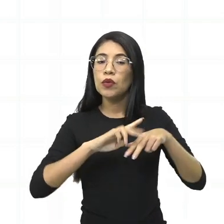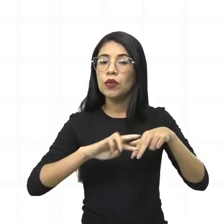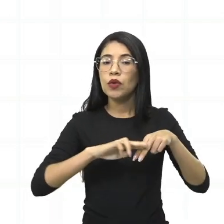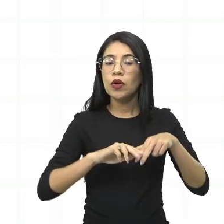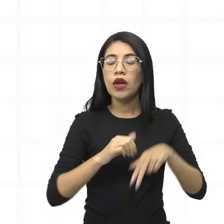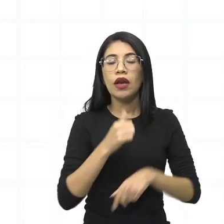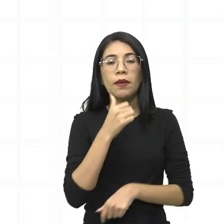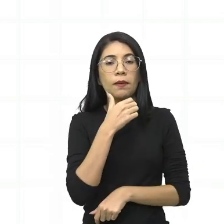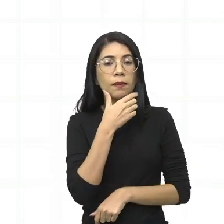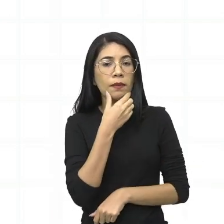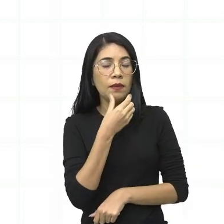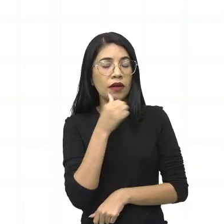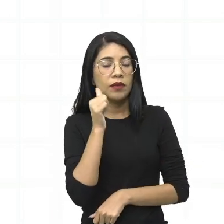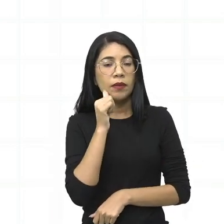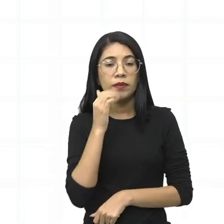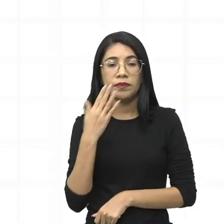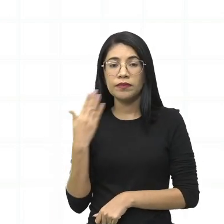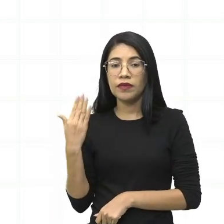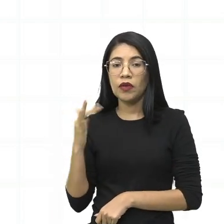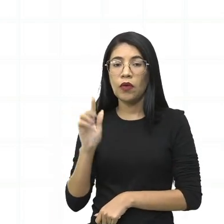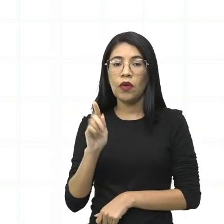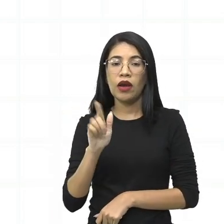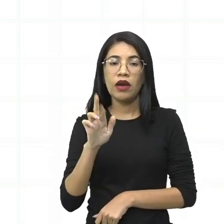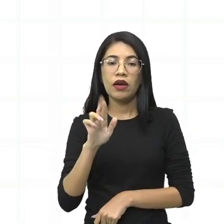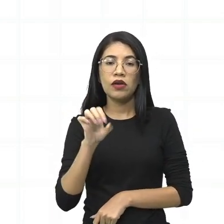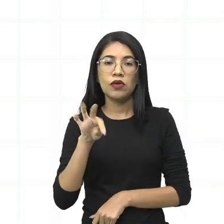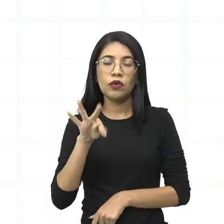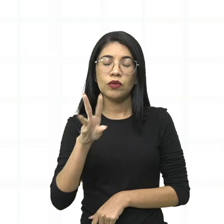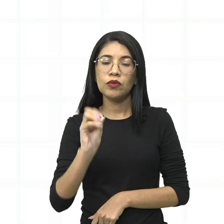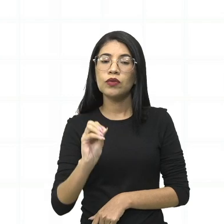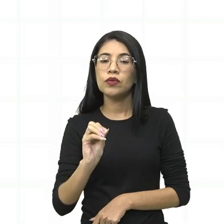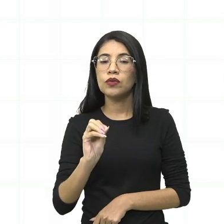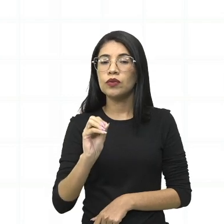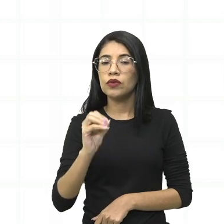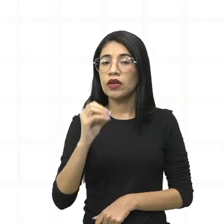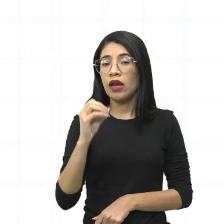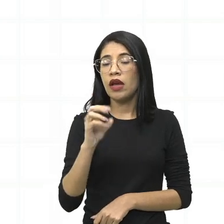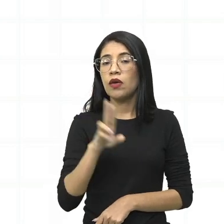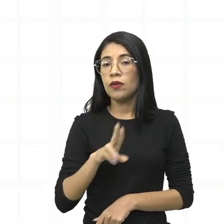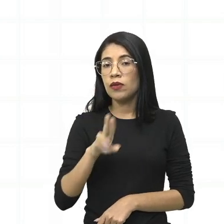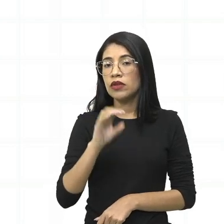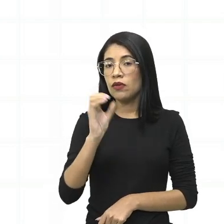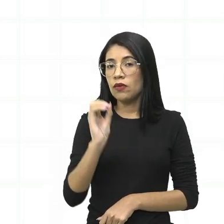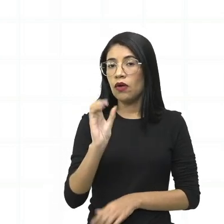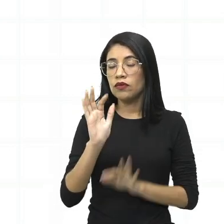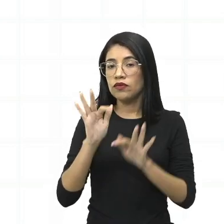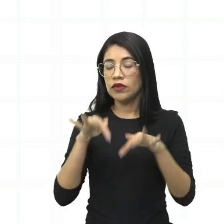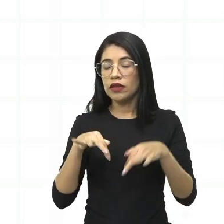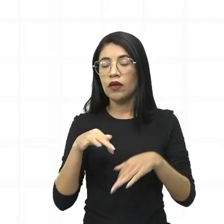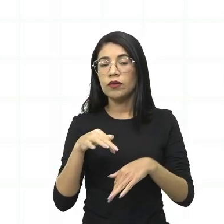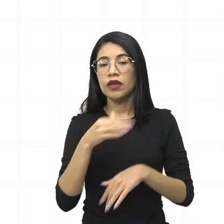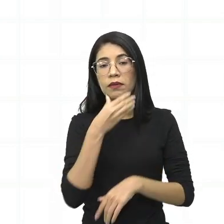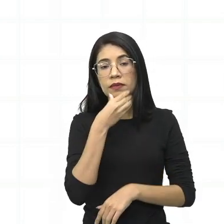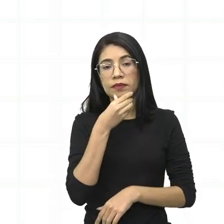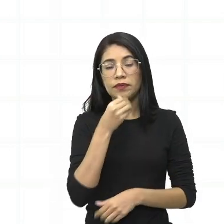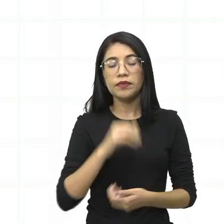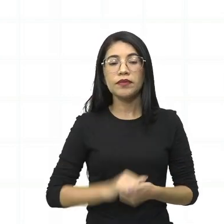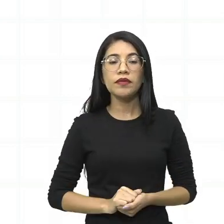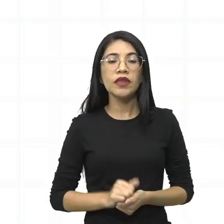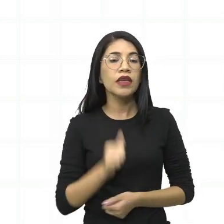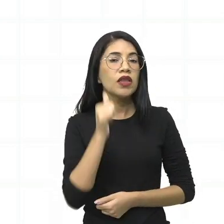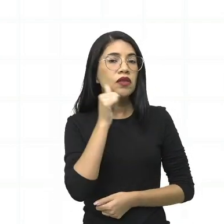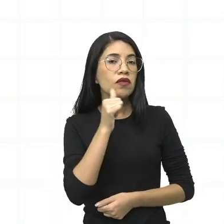masculino, garoto, geralmente as palavras terminadas, né, em O estão aí no gênero masculino e